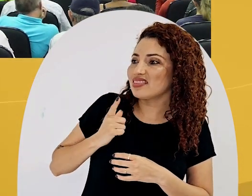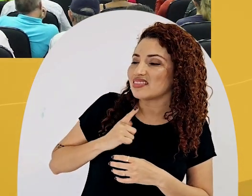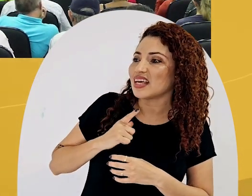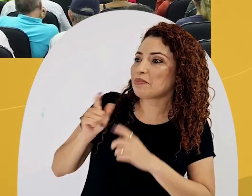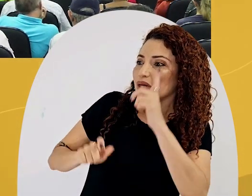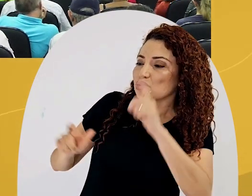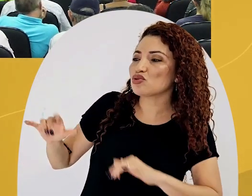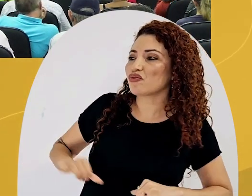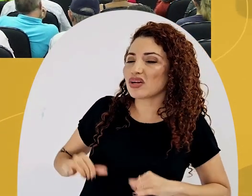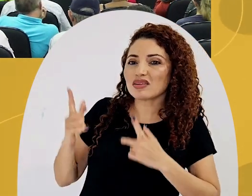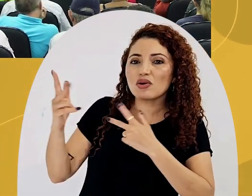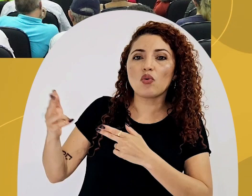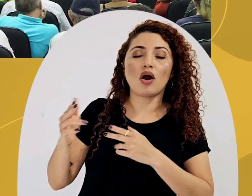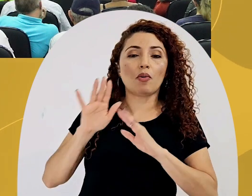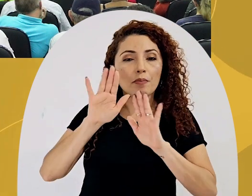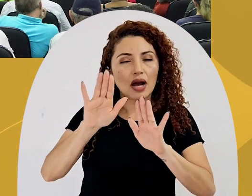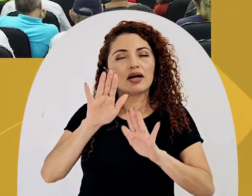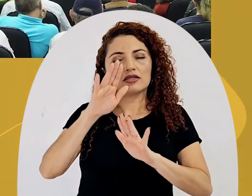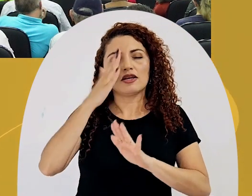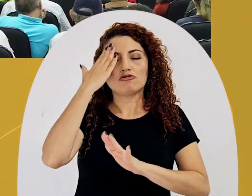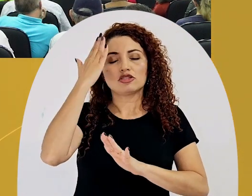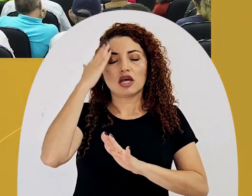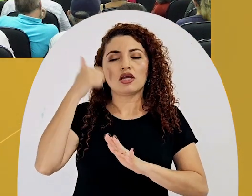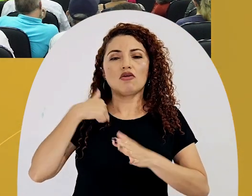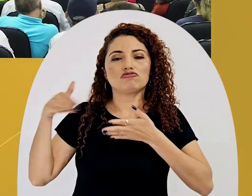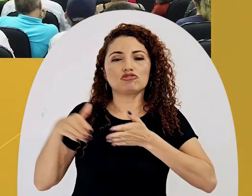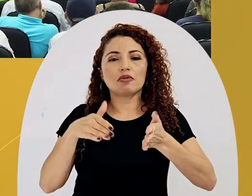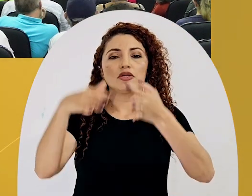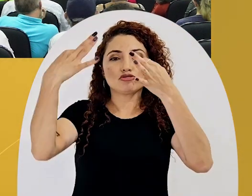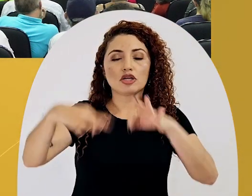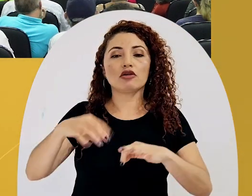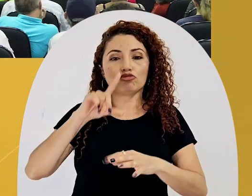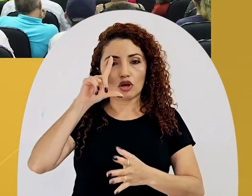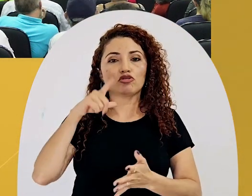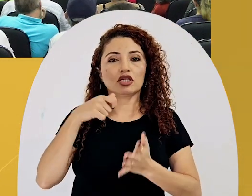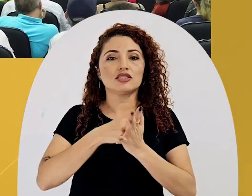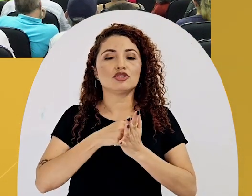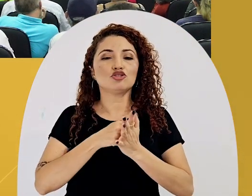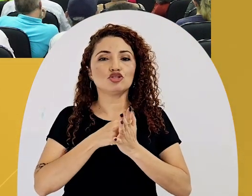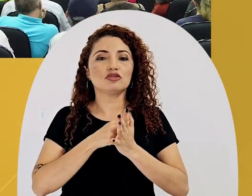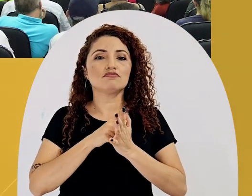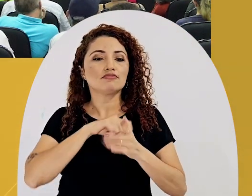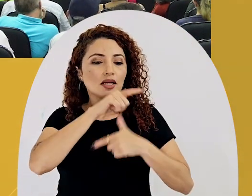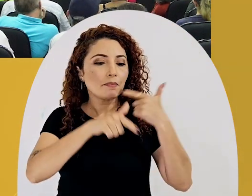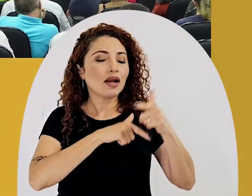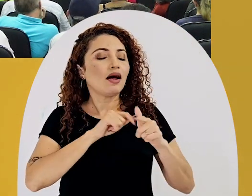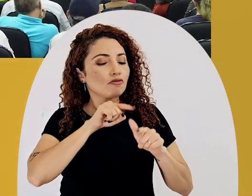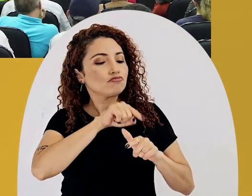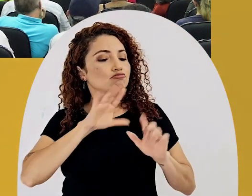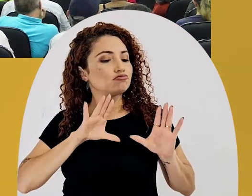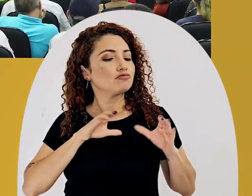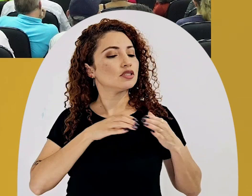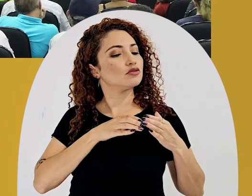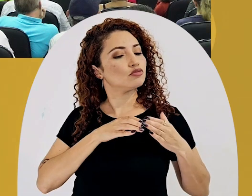casos, mas eu sempre digo que ainda estou no caminho certo, porque eu decidi estar desse lado. Então, para isso também eu tenho esse